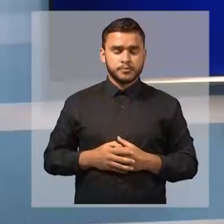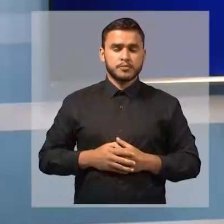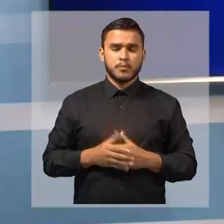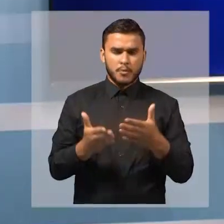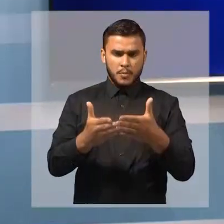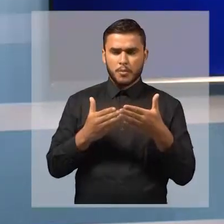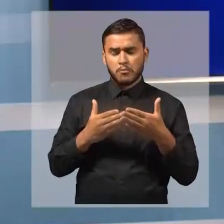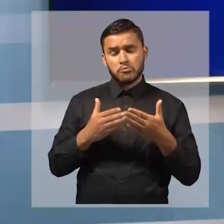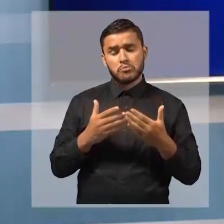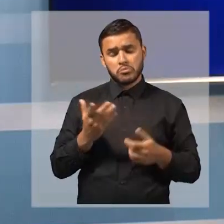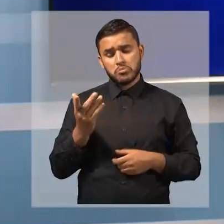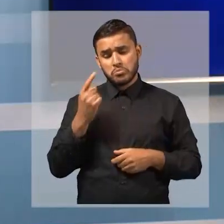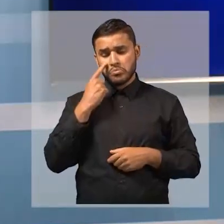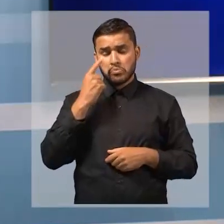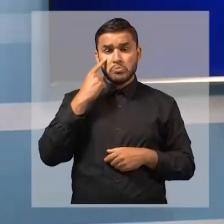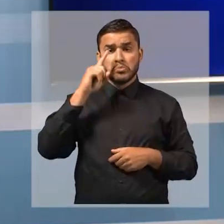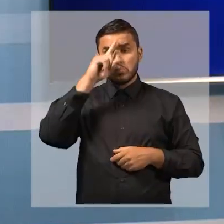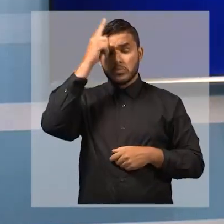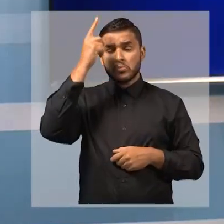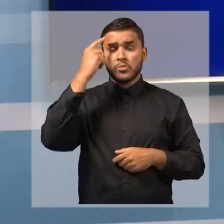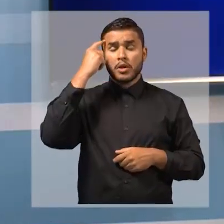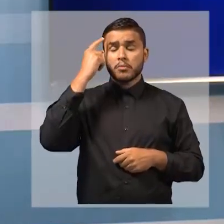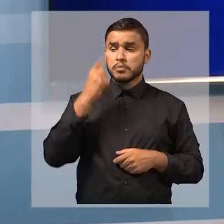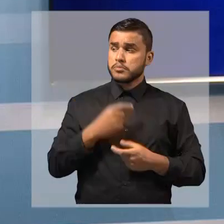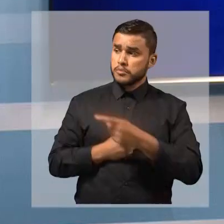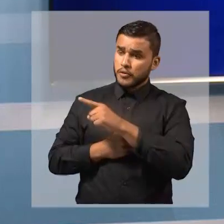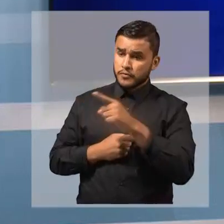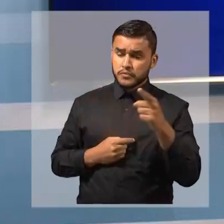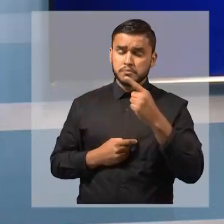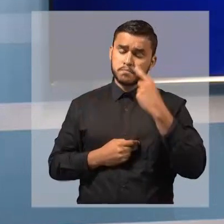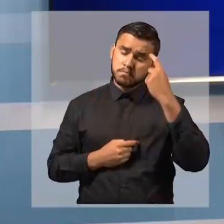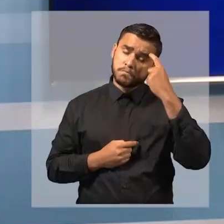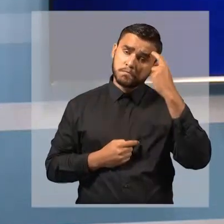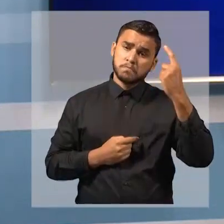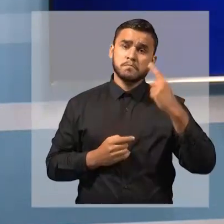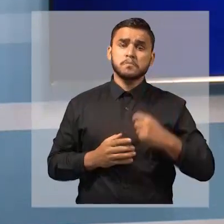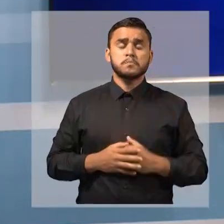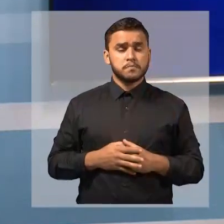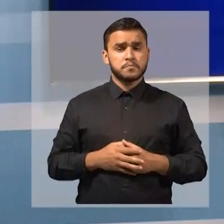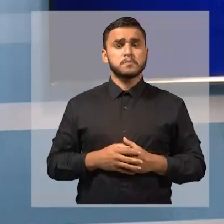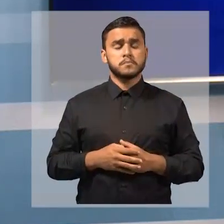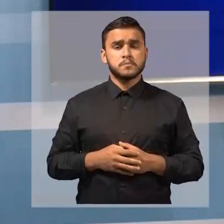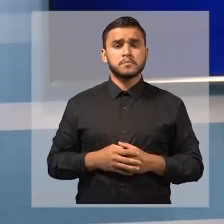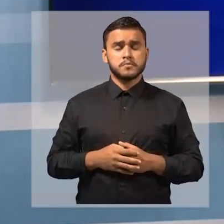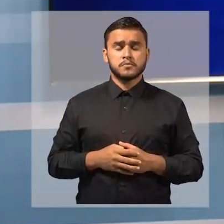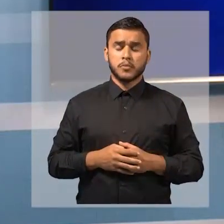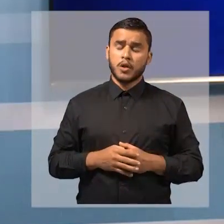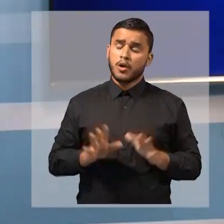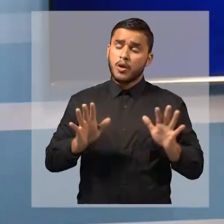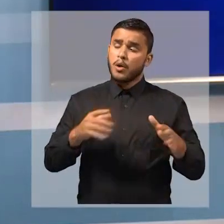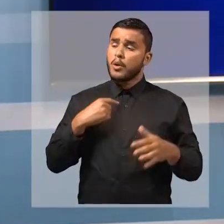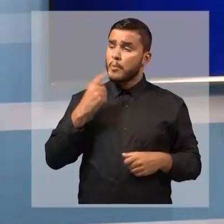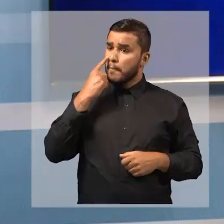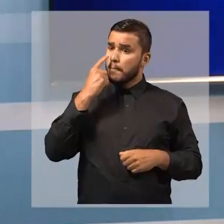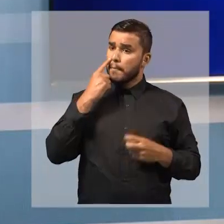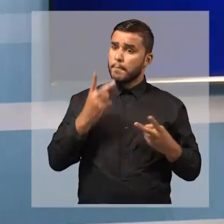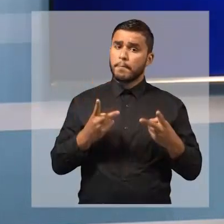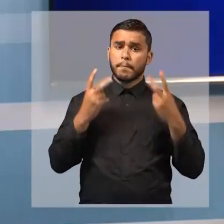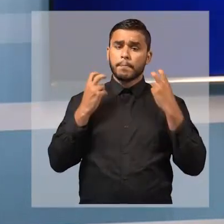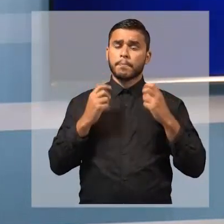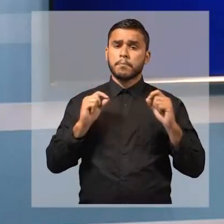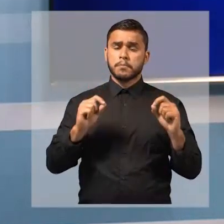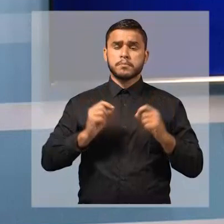permite, só para aclarar o teu raciocínio, você ter mais subsídios, é que longe